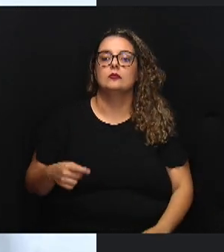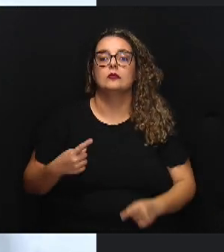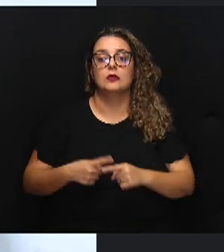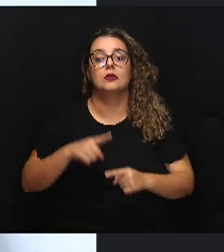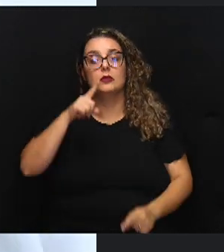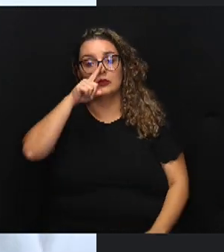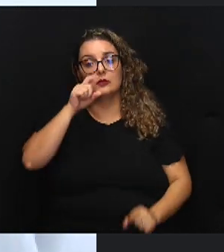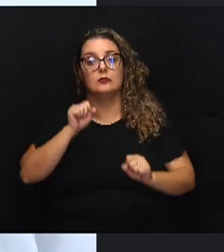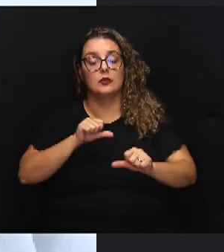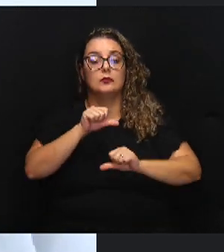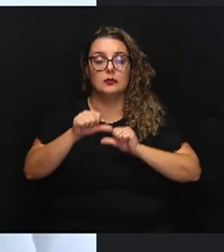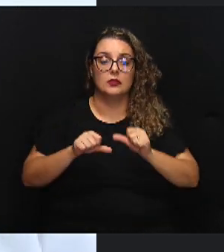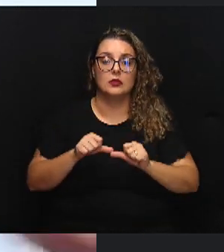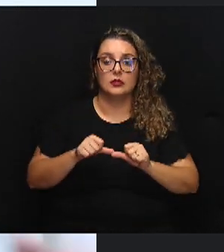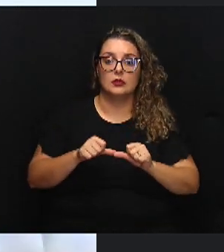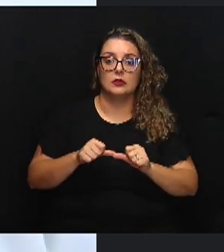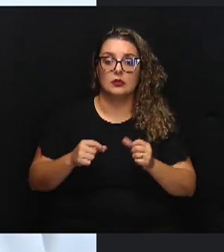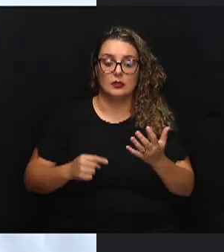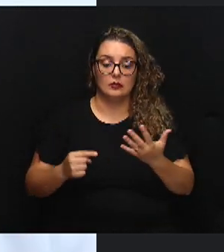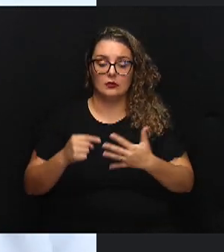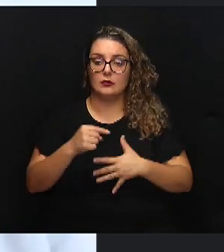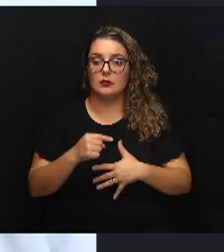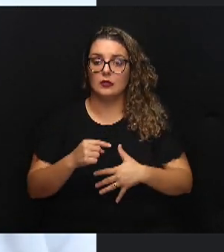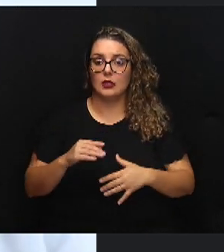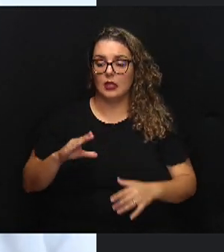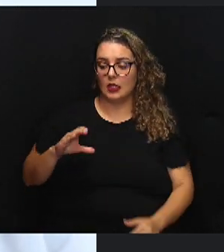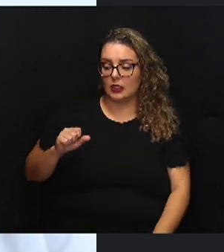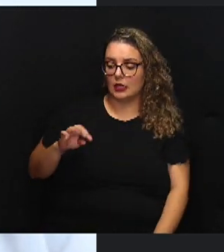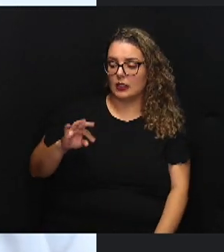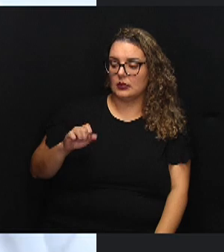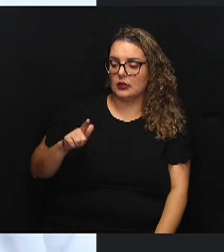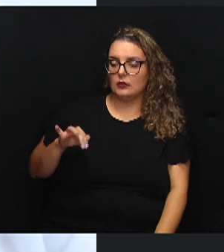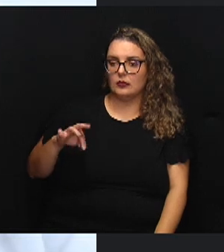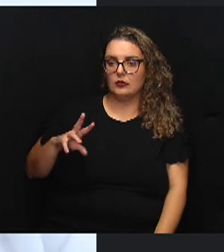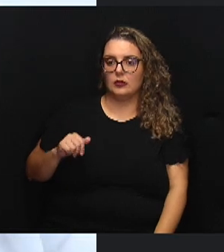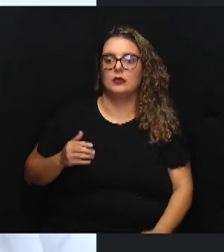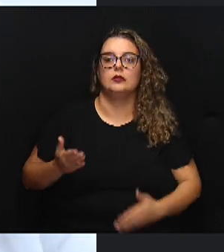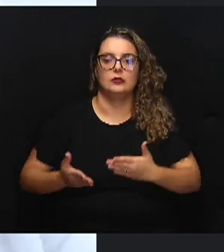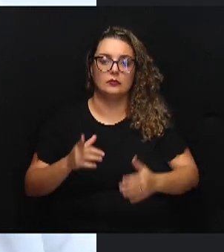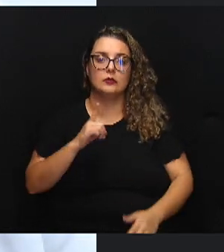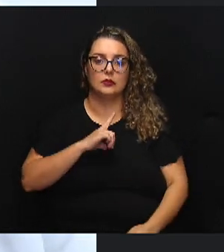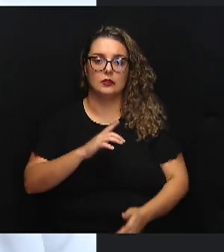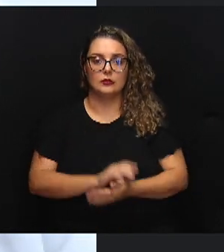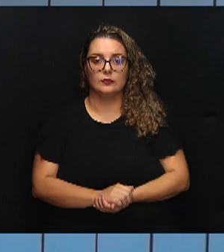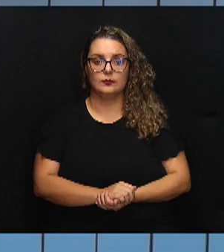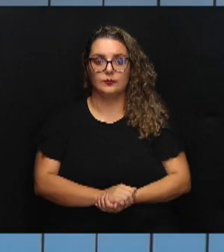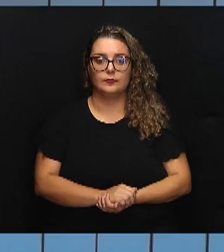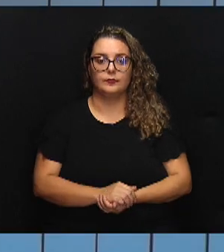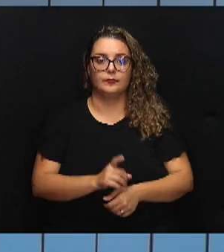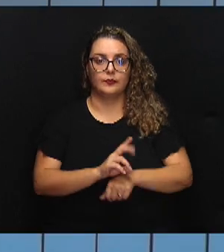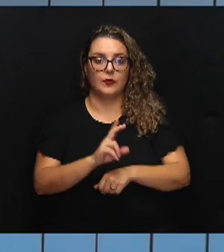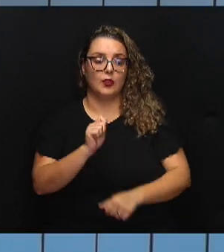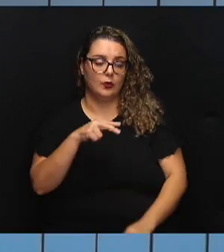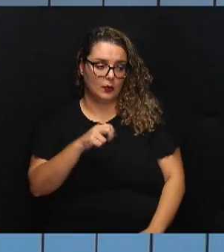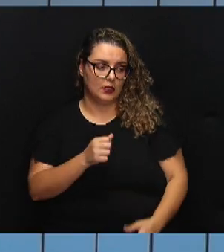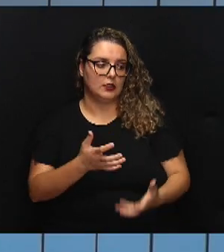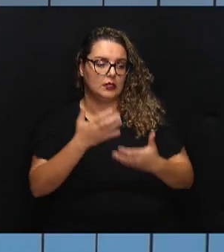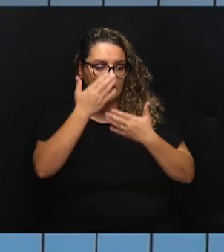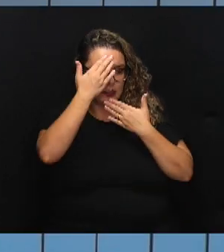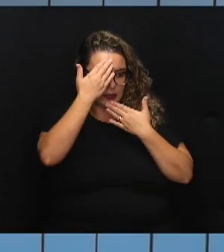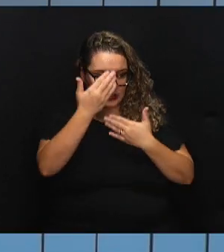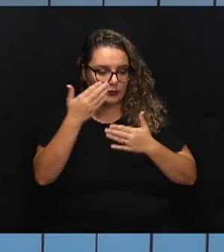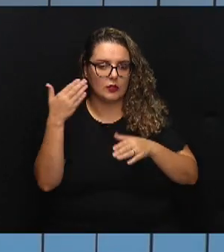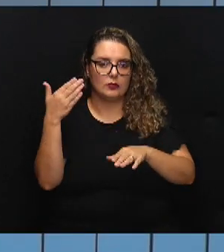mudar. Então, são essas as categorias de tratamento que a gente tem. Doutora Ana, eu gostaria de agradecer muito a